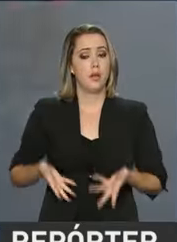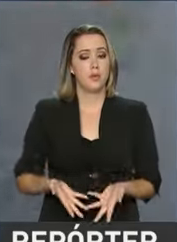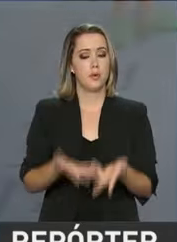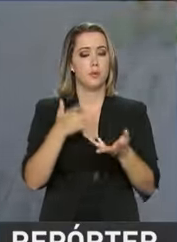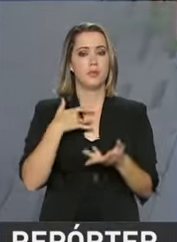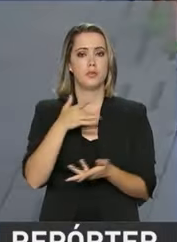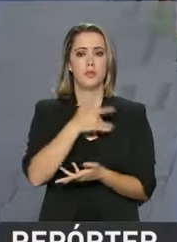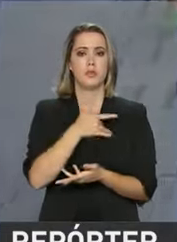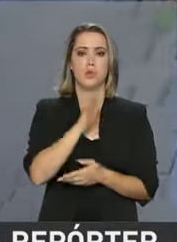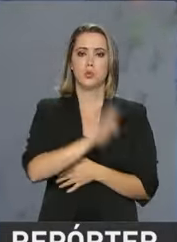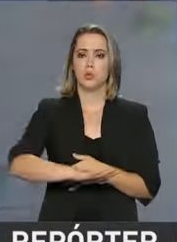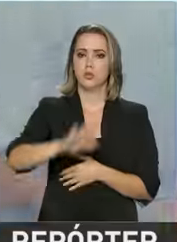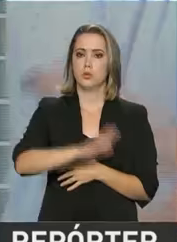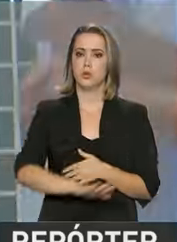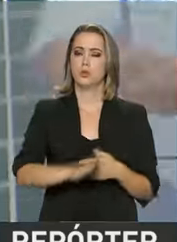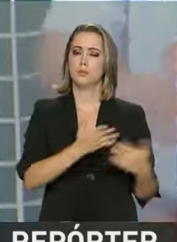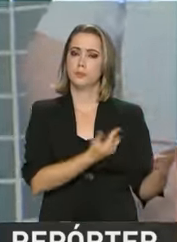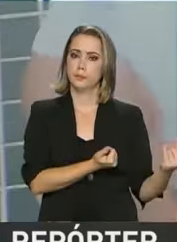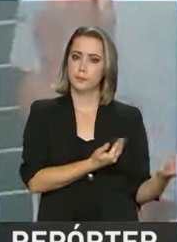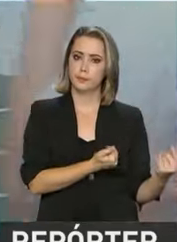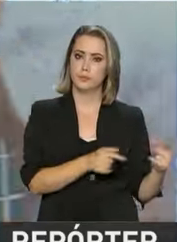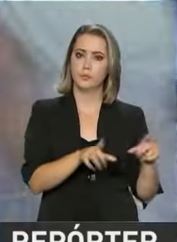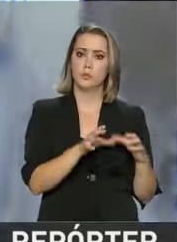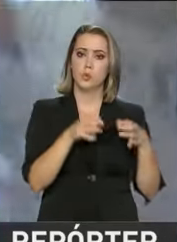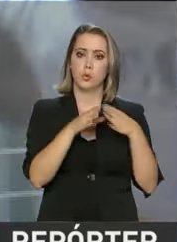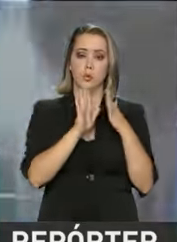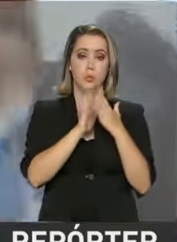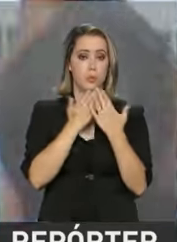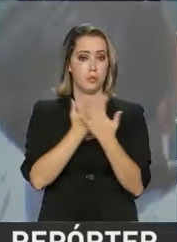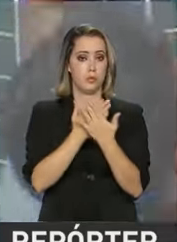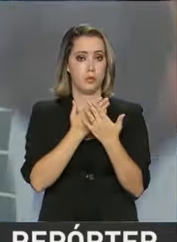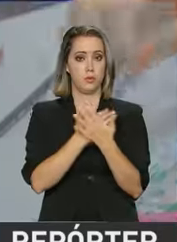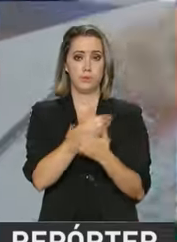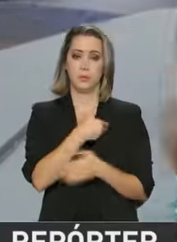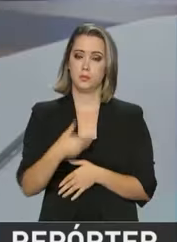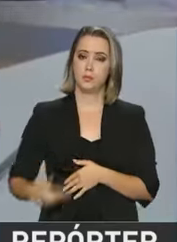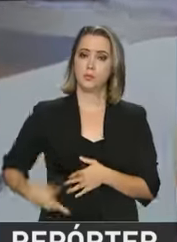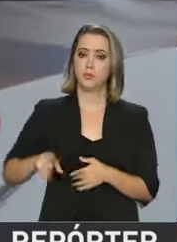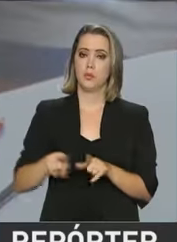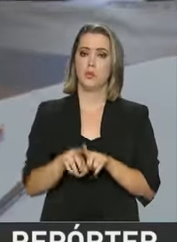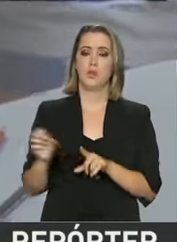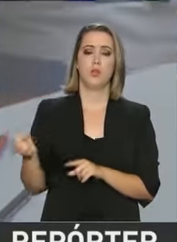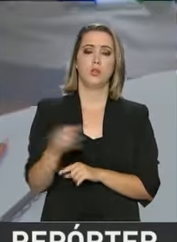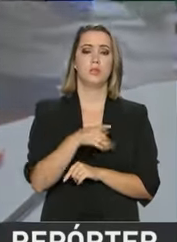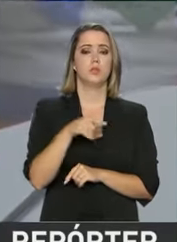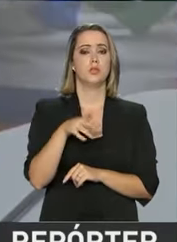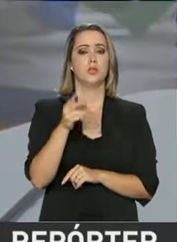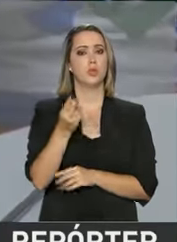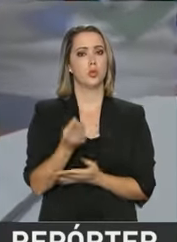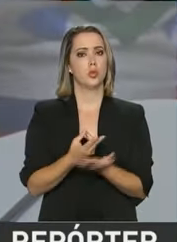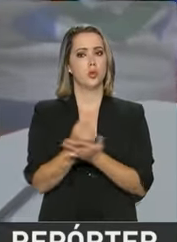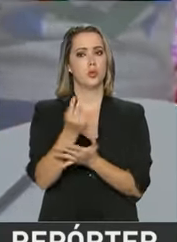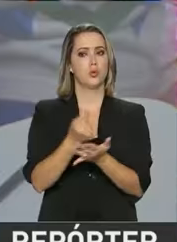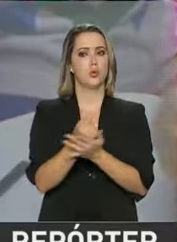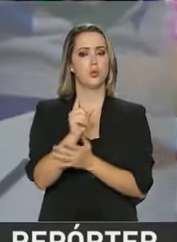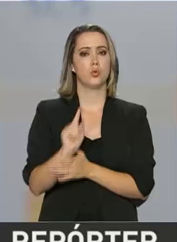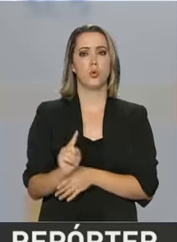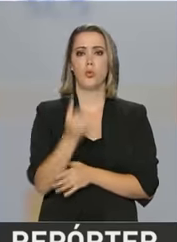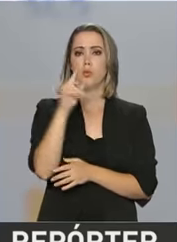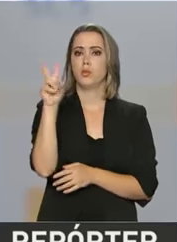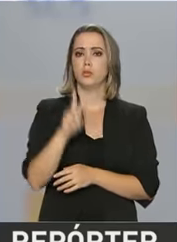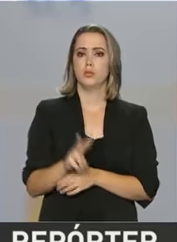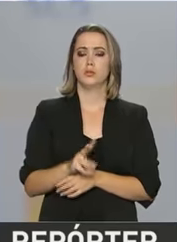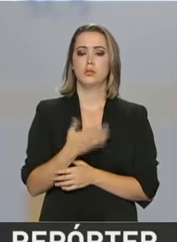e adolescentes da rede pública de ensino ea novidade é que o dinheiro será liberado e tela única